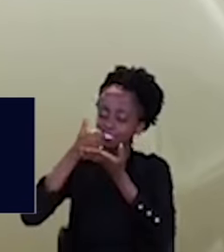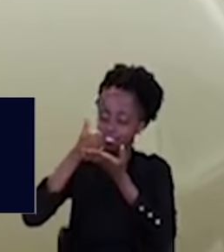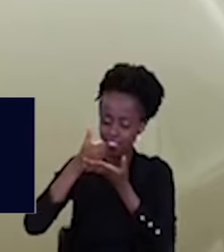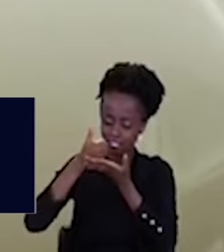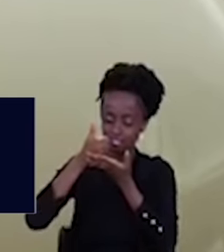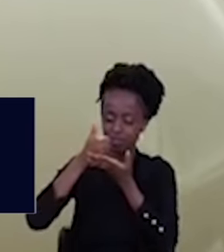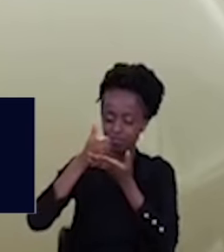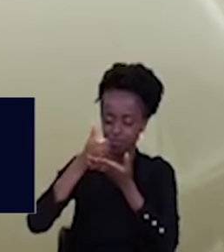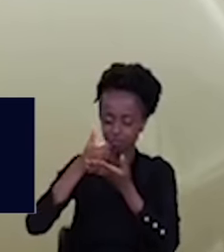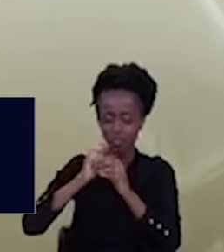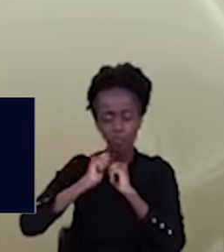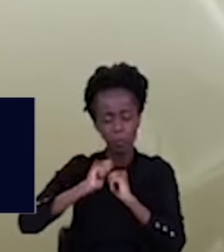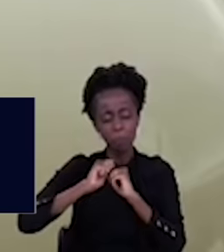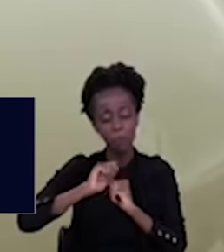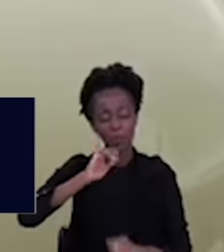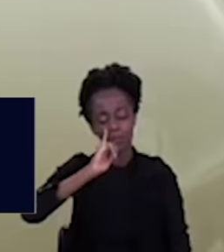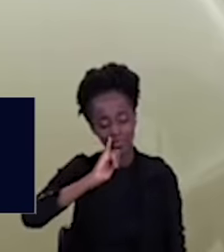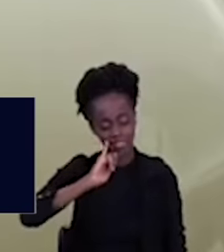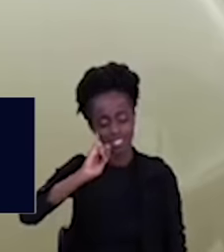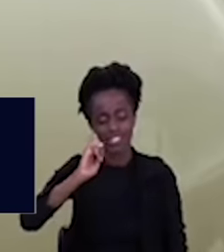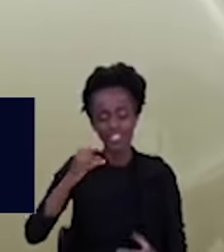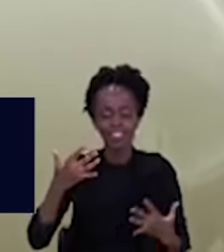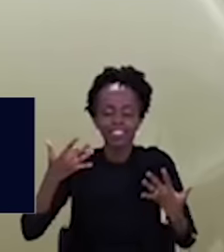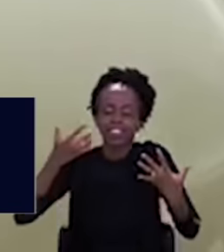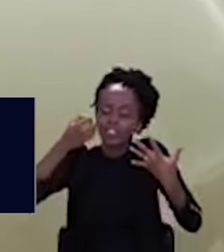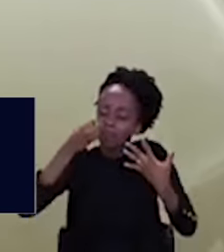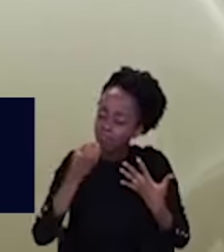Encontrar meu Salvador.